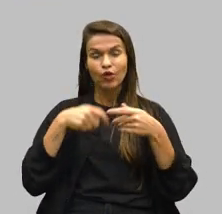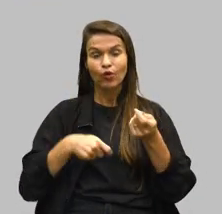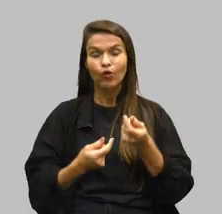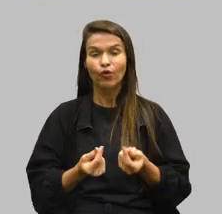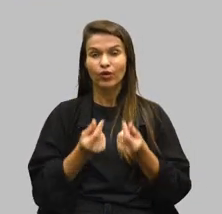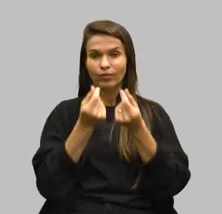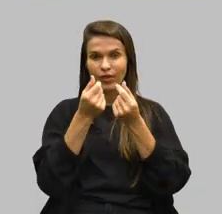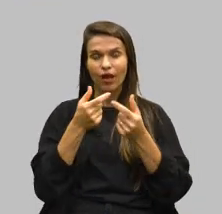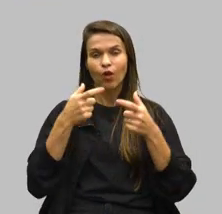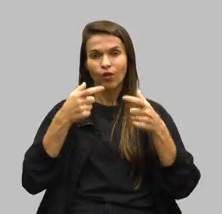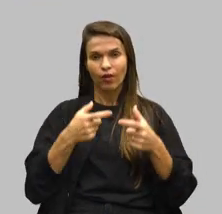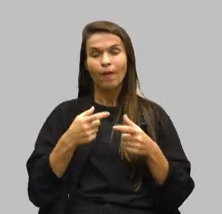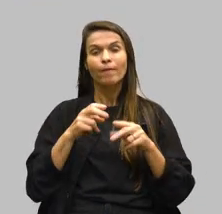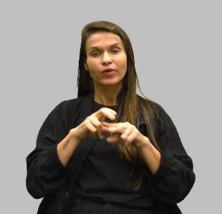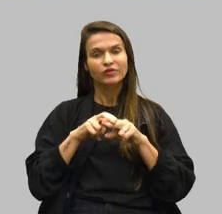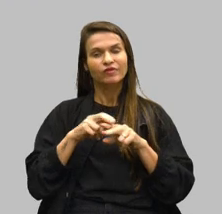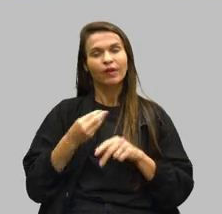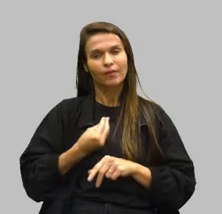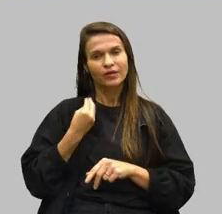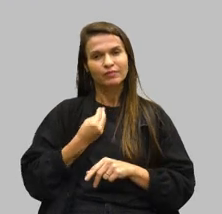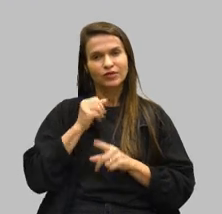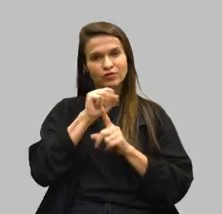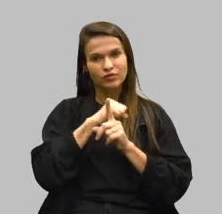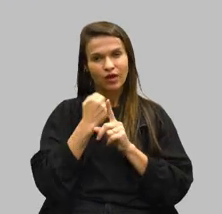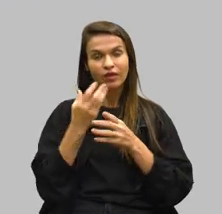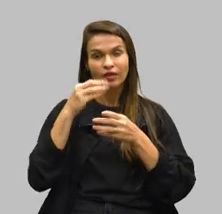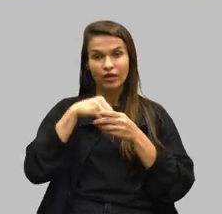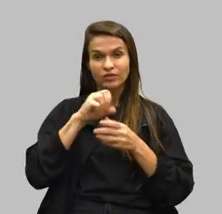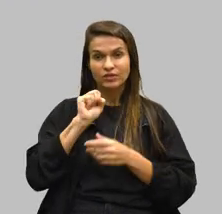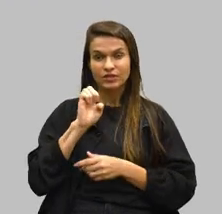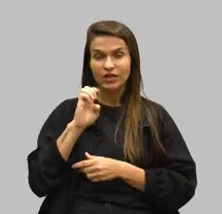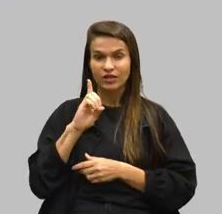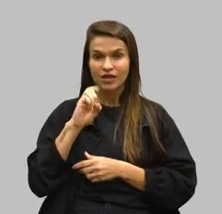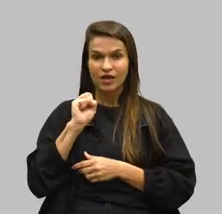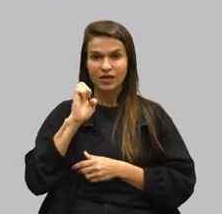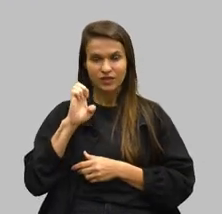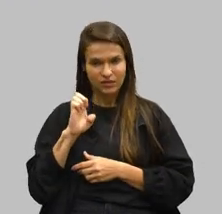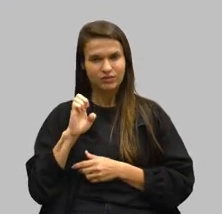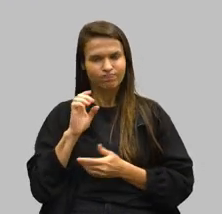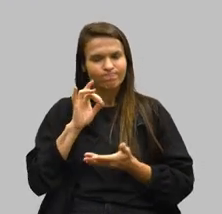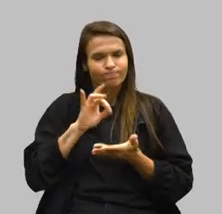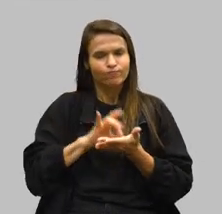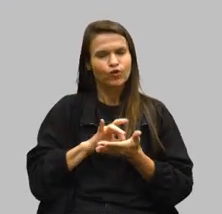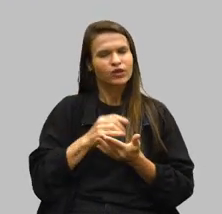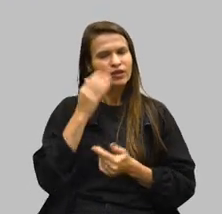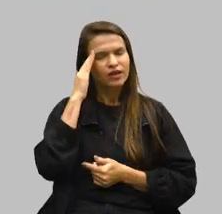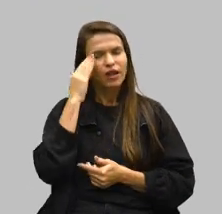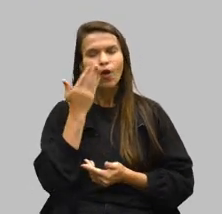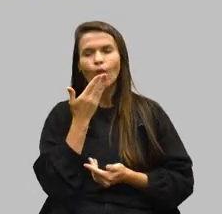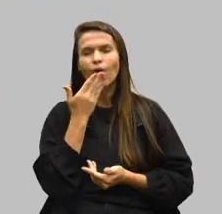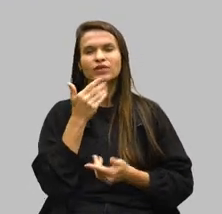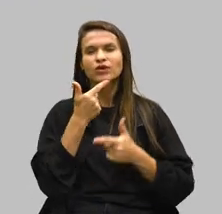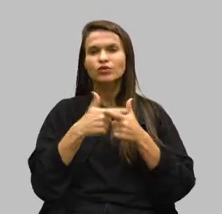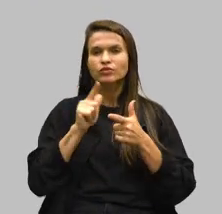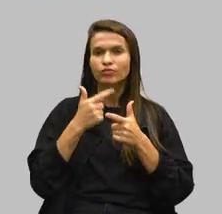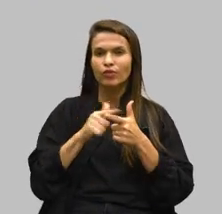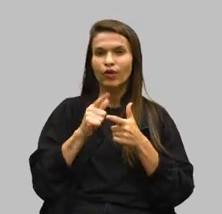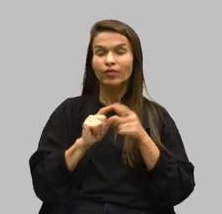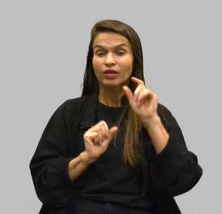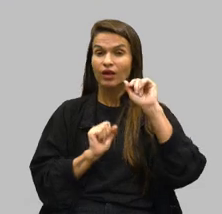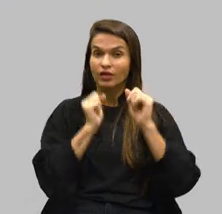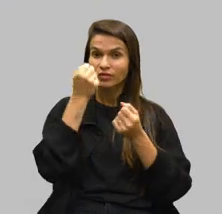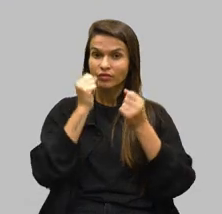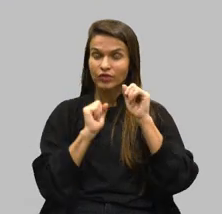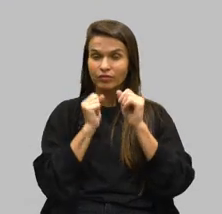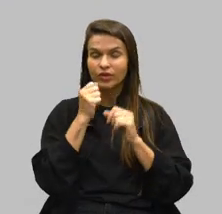muito em participação social dentro da cedes pra gente poder aplicar de verdade e entender Quais são as demandas ali da indústria